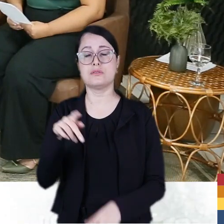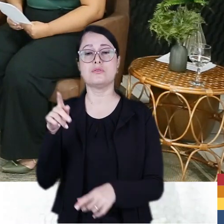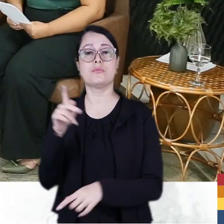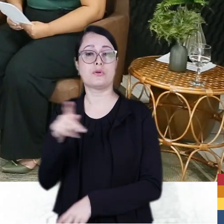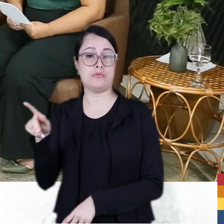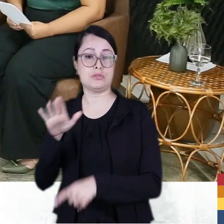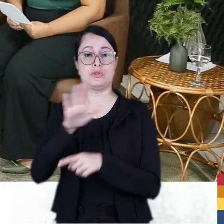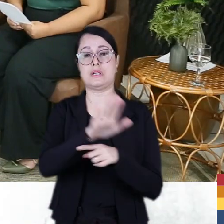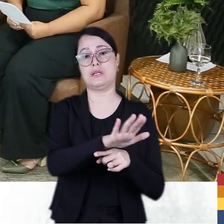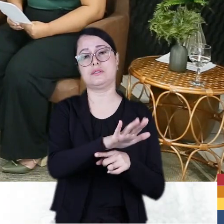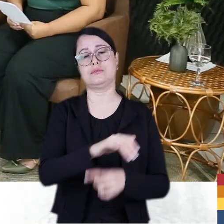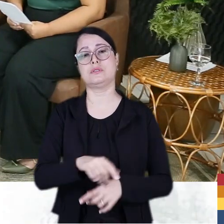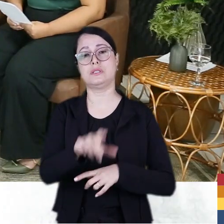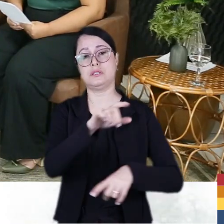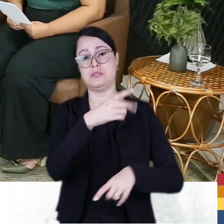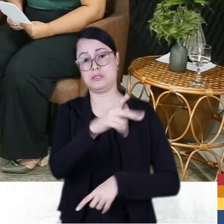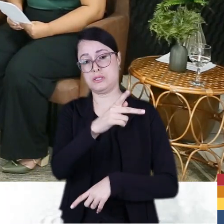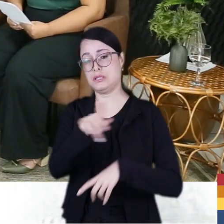os nossos docentes, né,